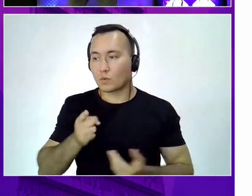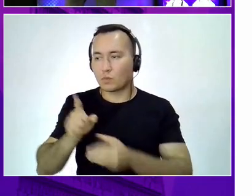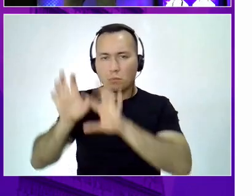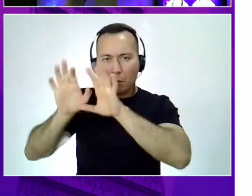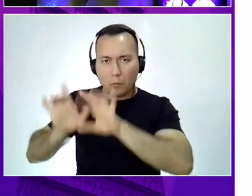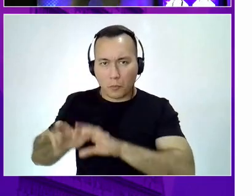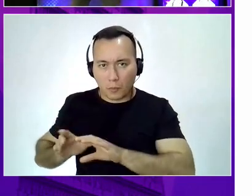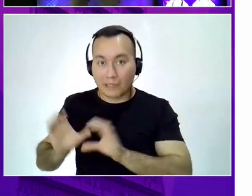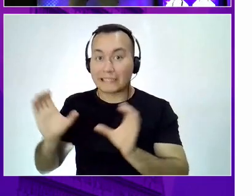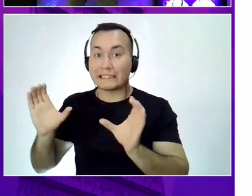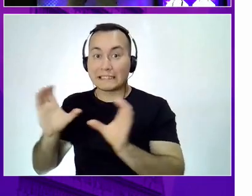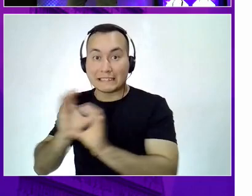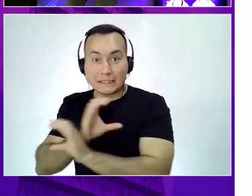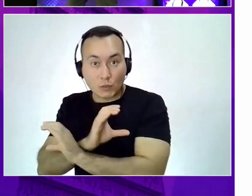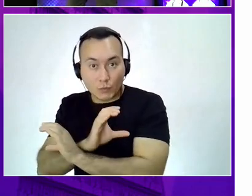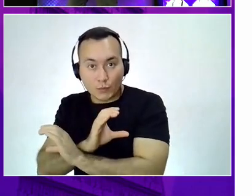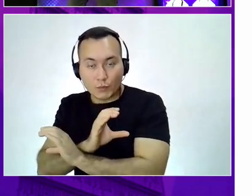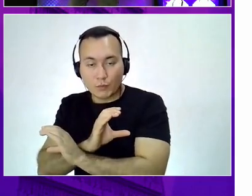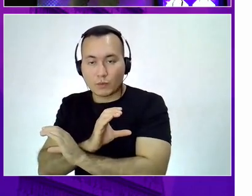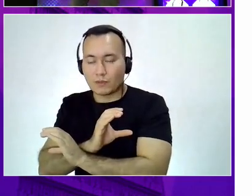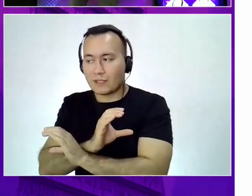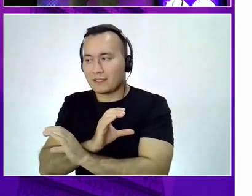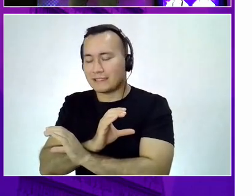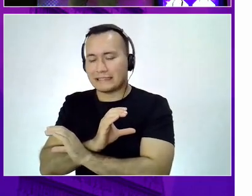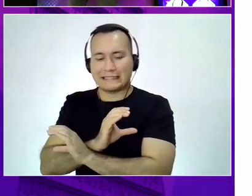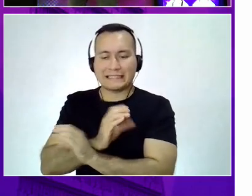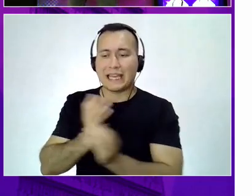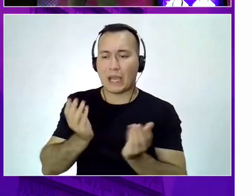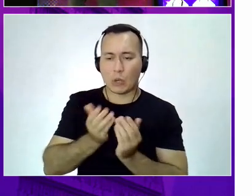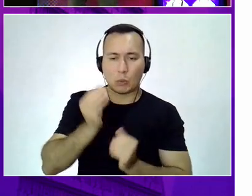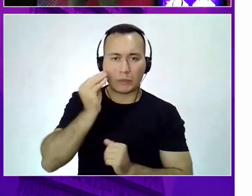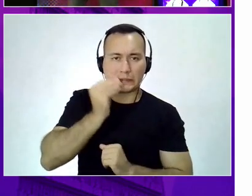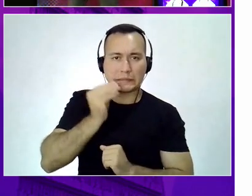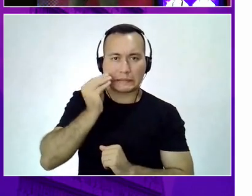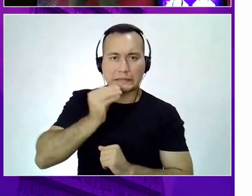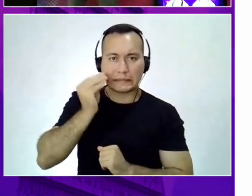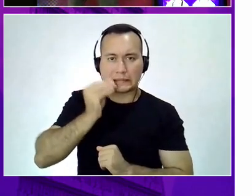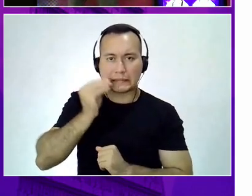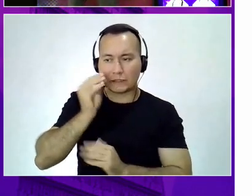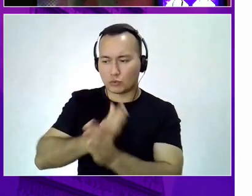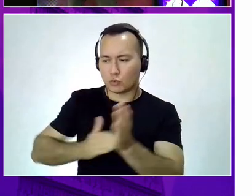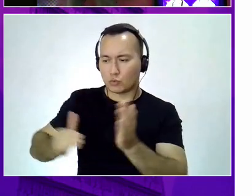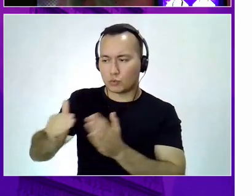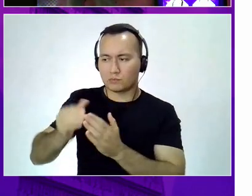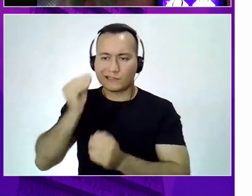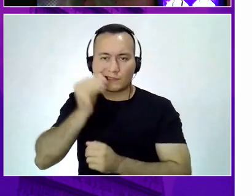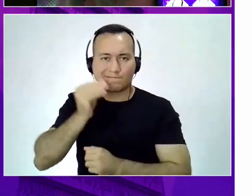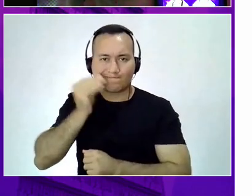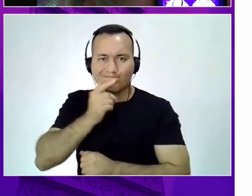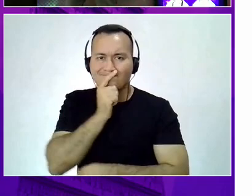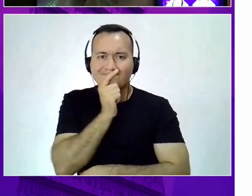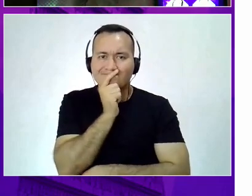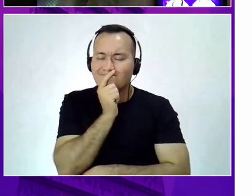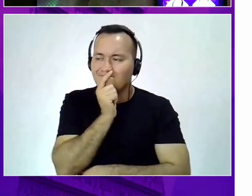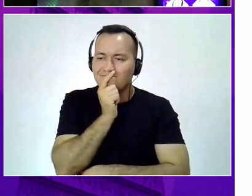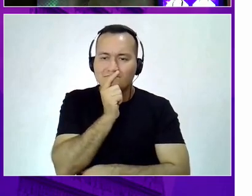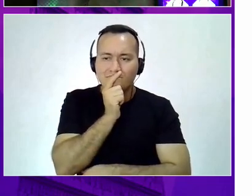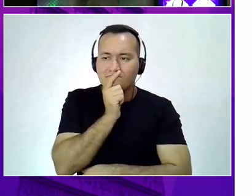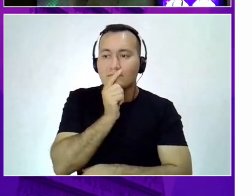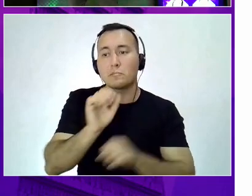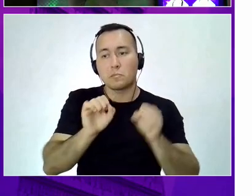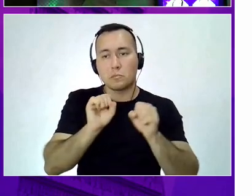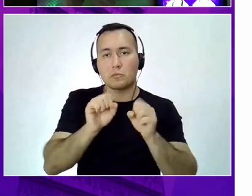Essa insegurança, ela também quebra o fluxo. Se você não tem segurança do que você está fazendo vai funcionar em produção, você acaba não tendo o